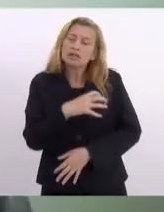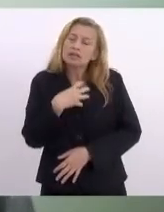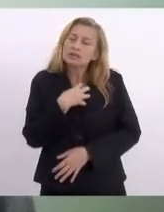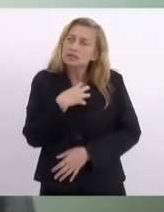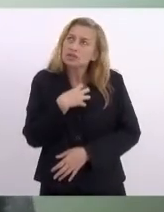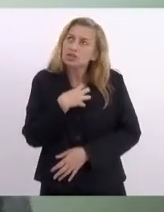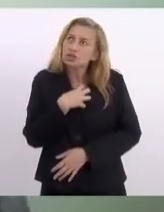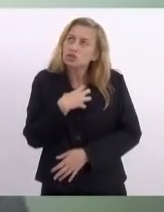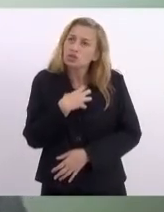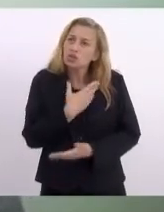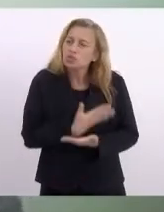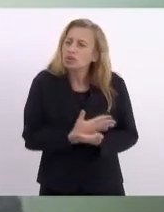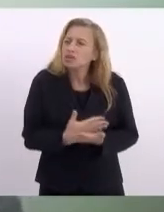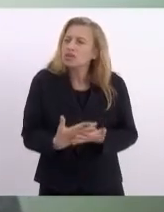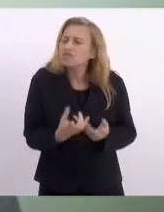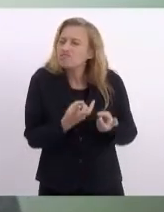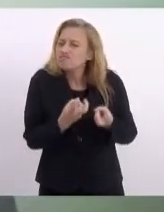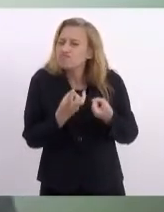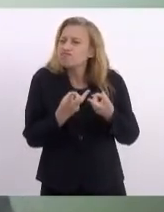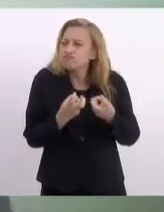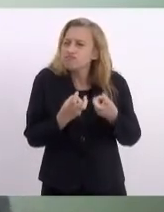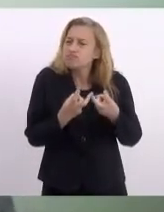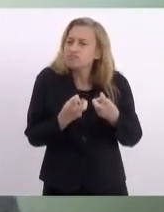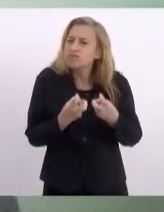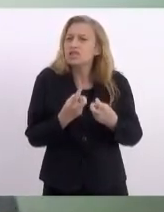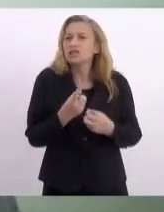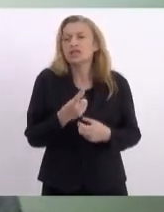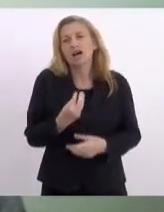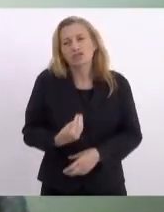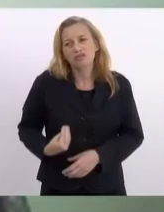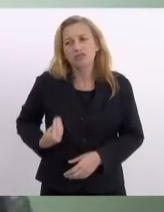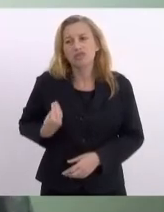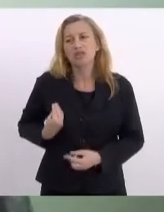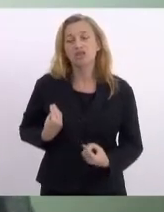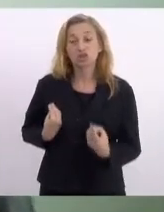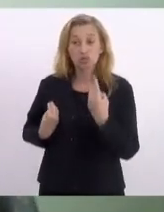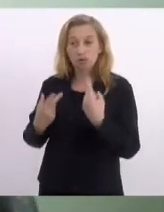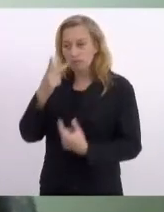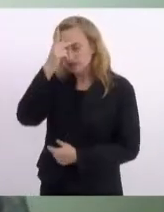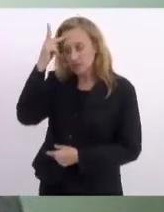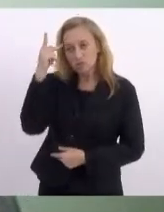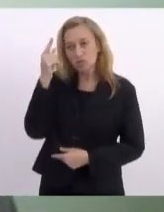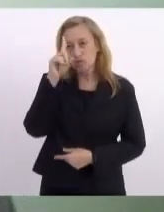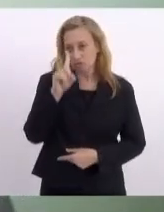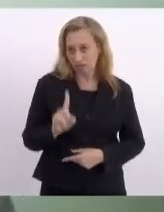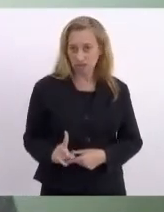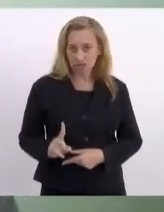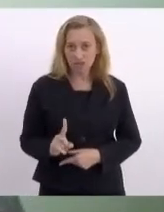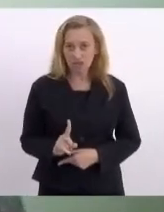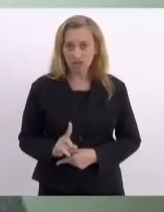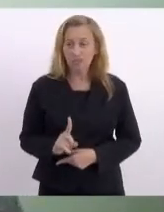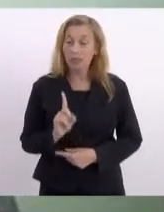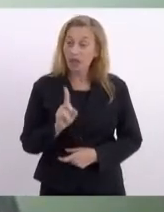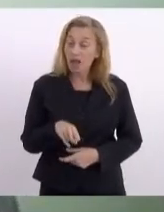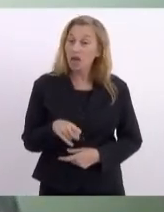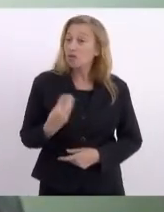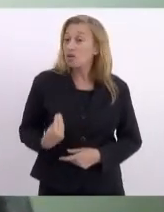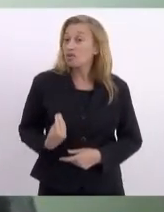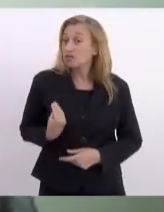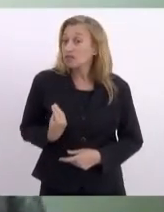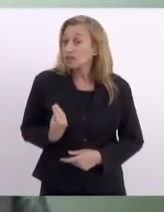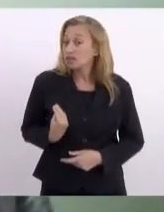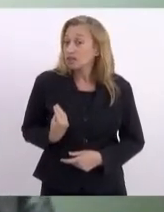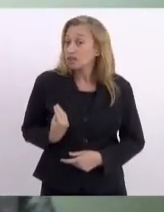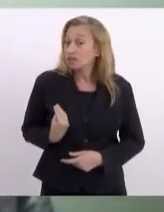sentido, eu comecei a perceber que a vida de uma pessoa com deficiência é uma vida, sobretudo